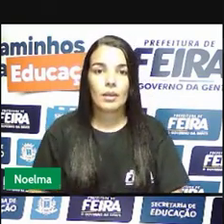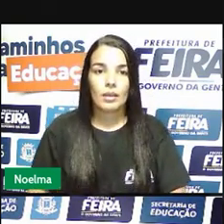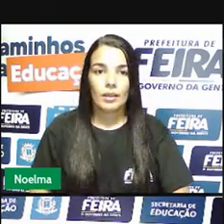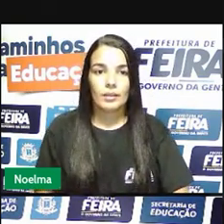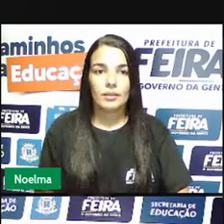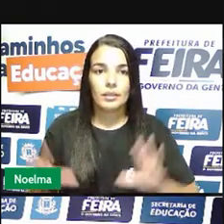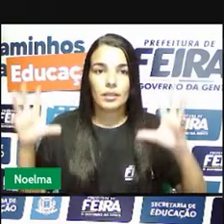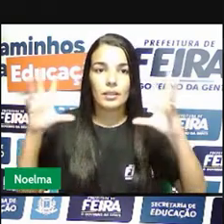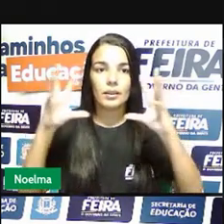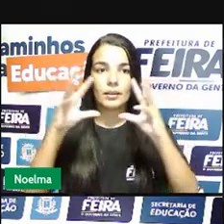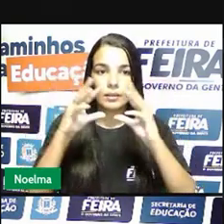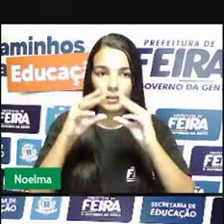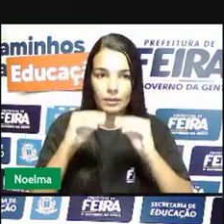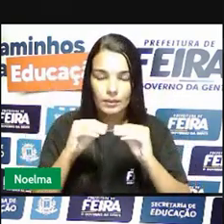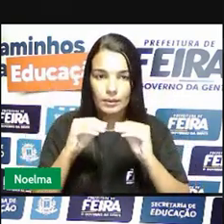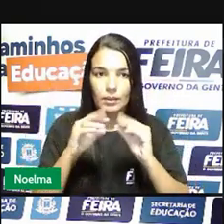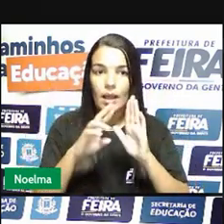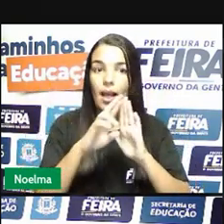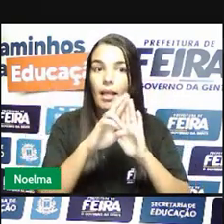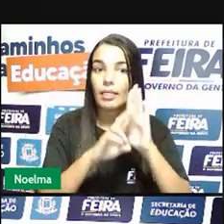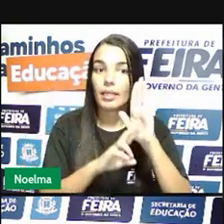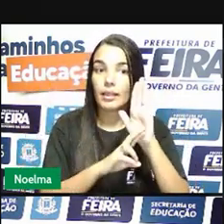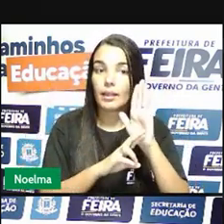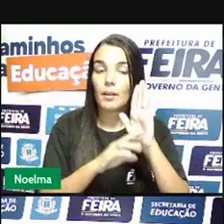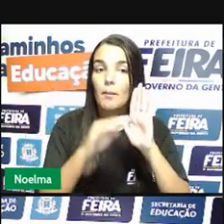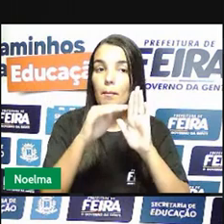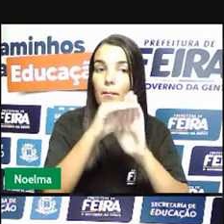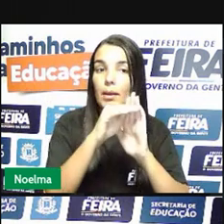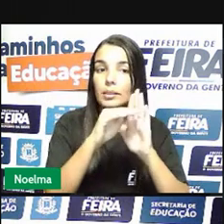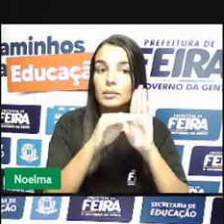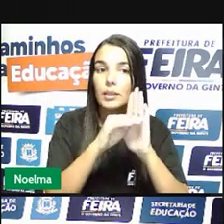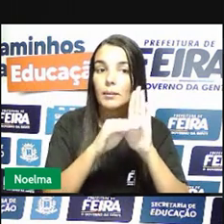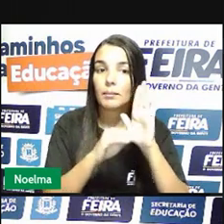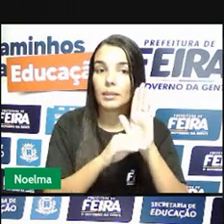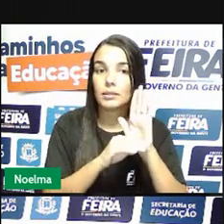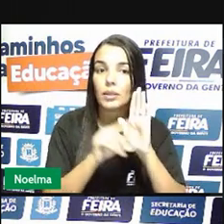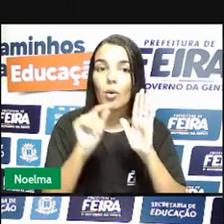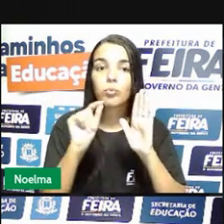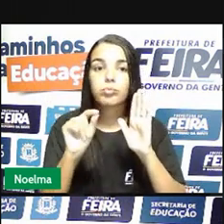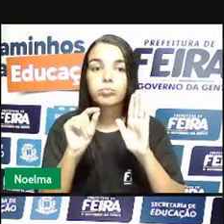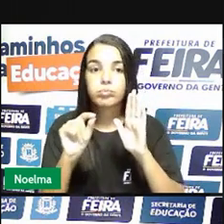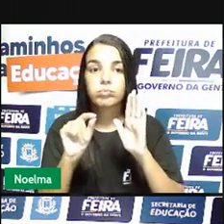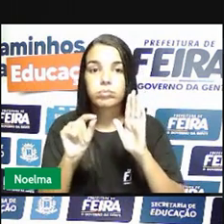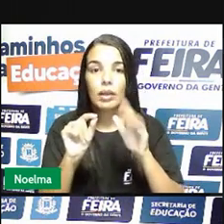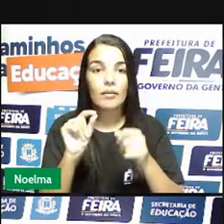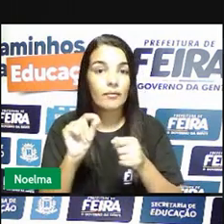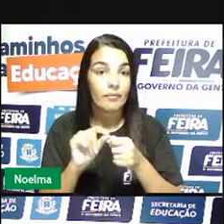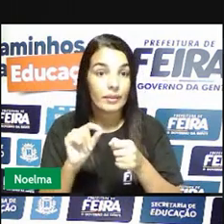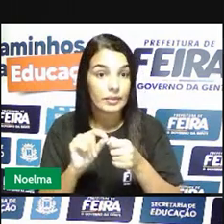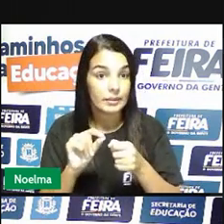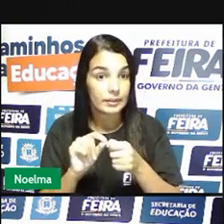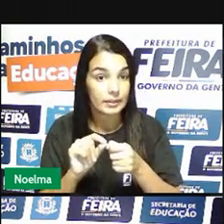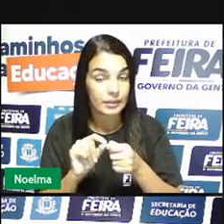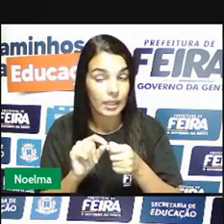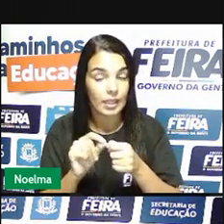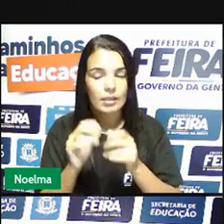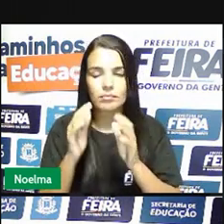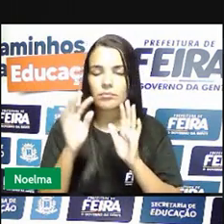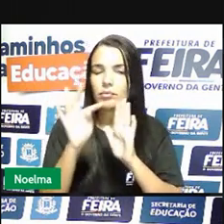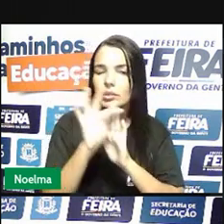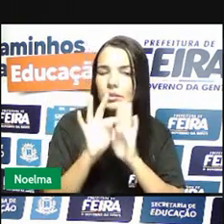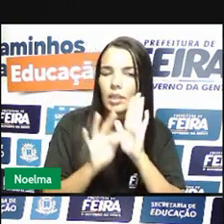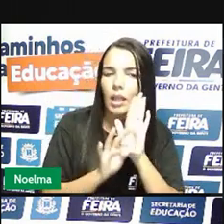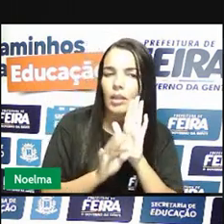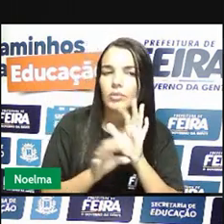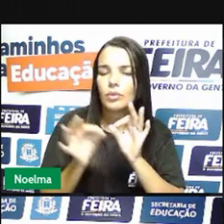Revisão. Redação passo a passo. Depois que vocês fizerem o texto, que vocês colocarem lá bonitinho,